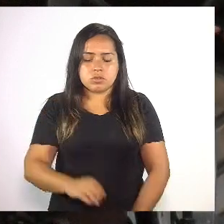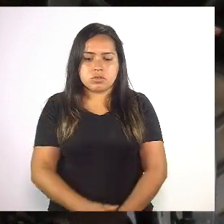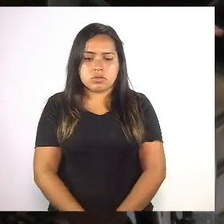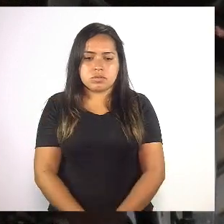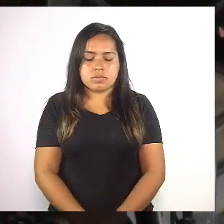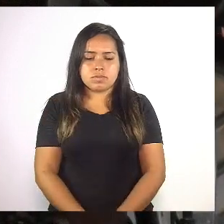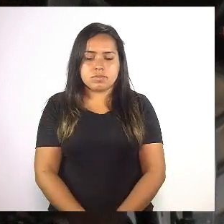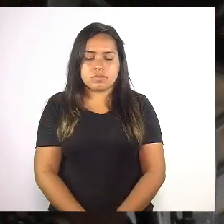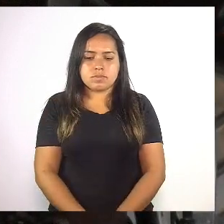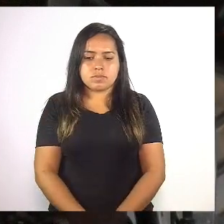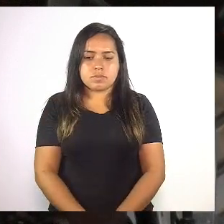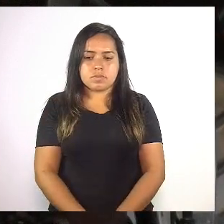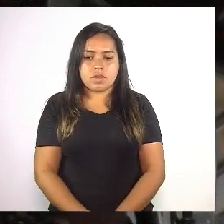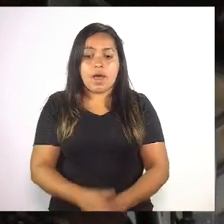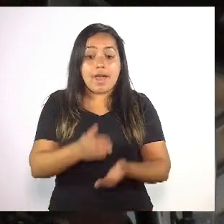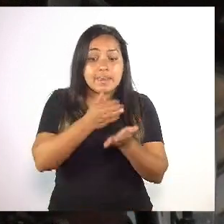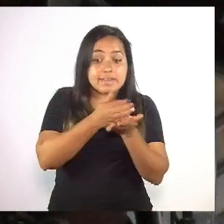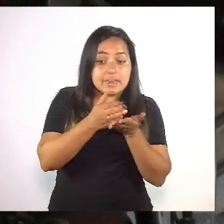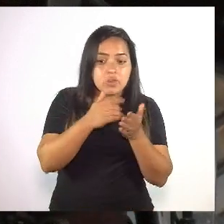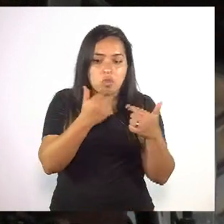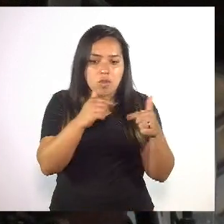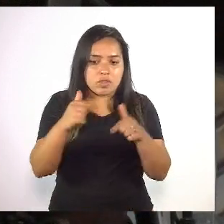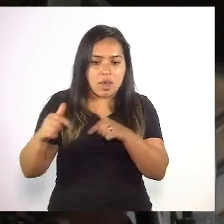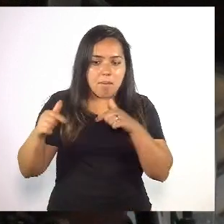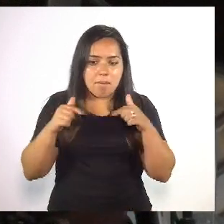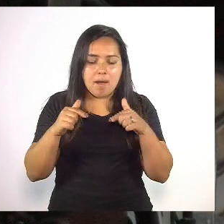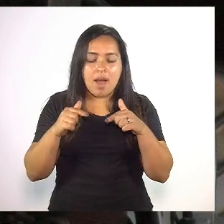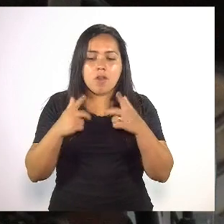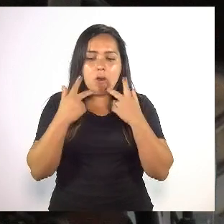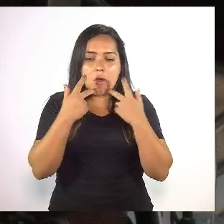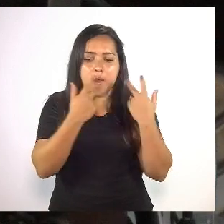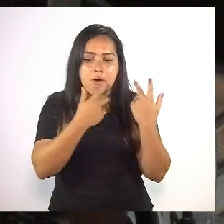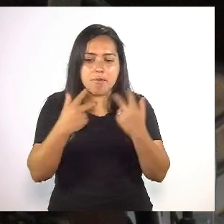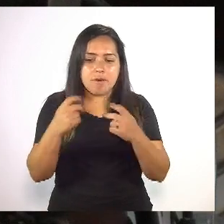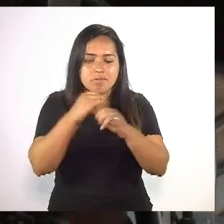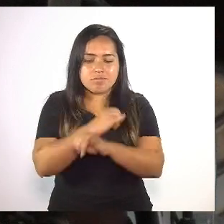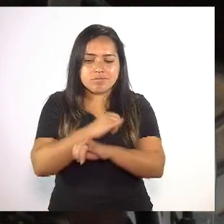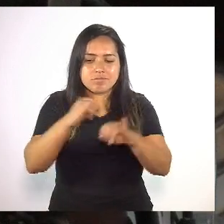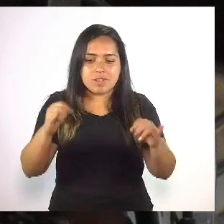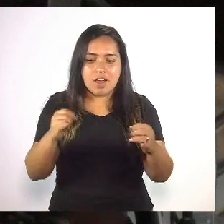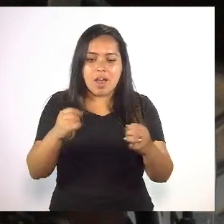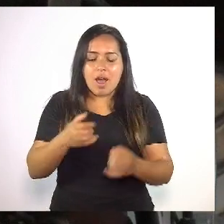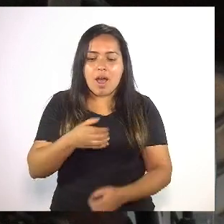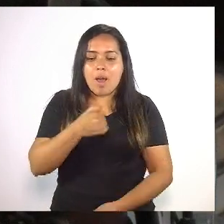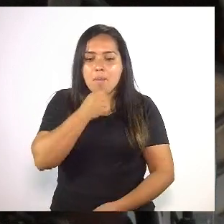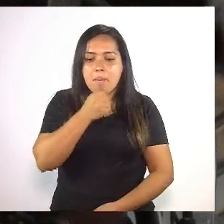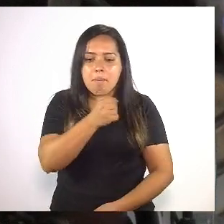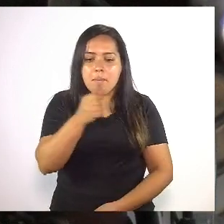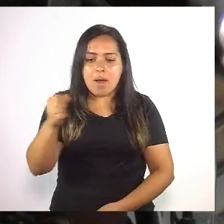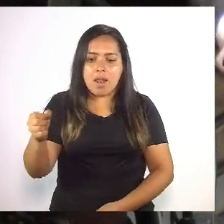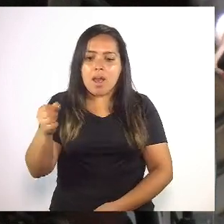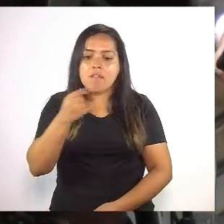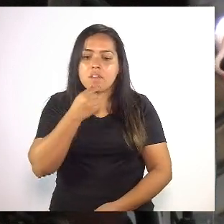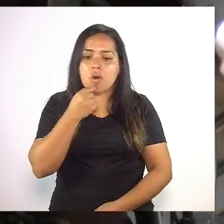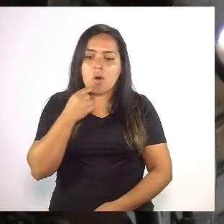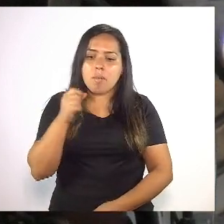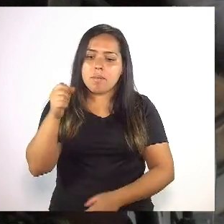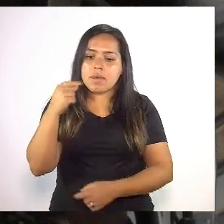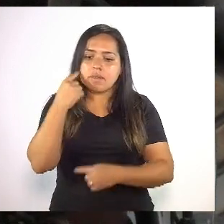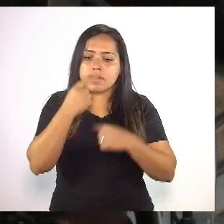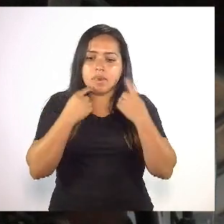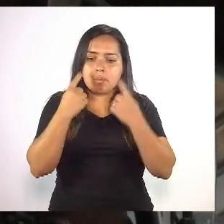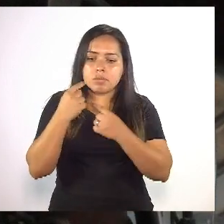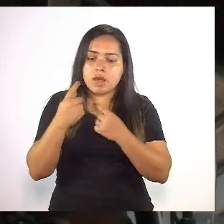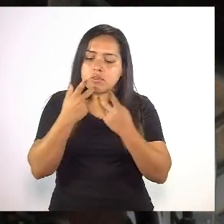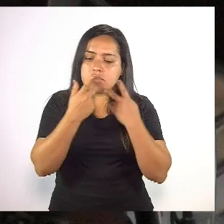Dando início aos trabalhos, informo que a palavra será franqueada aos deputados para os seus questionamentos e